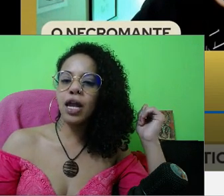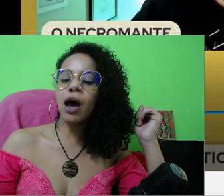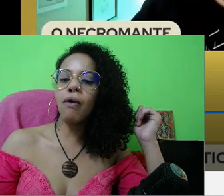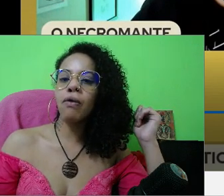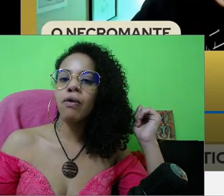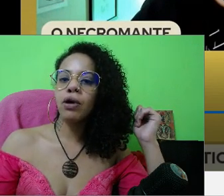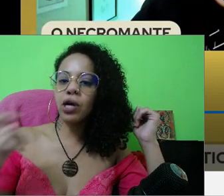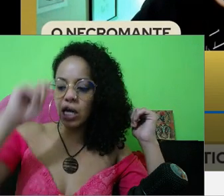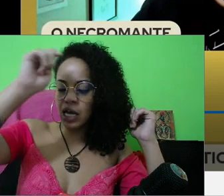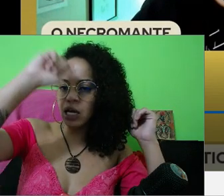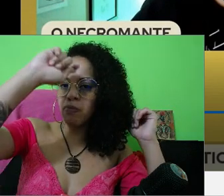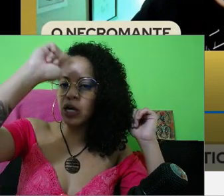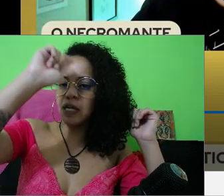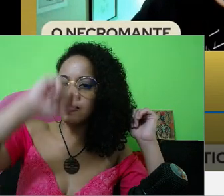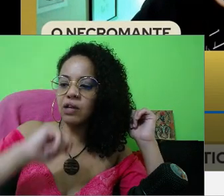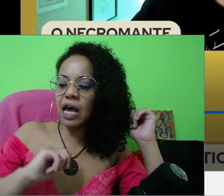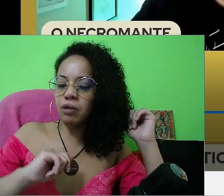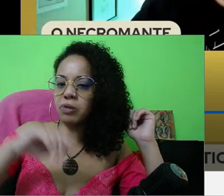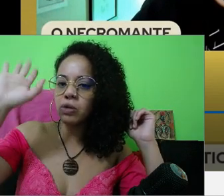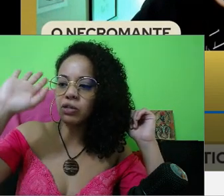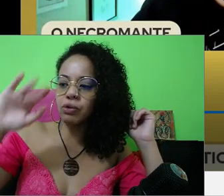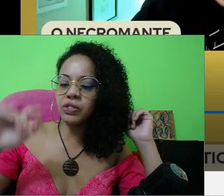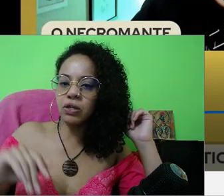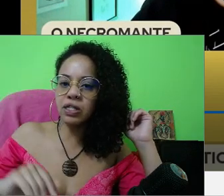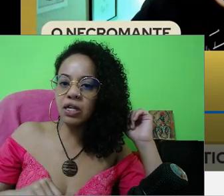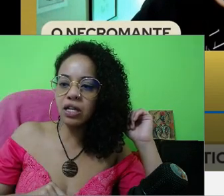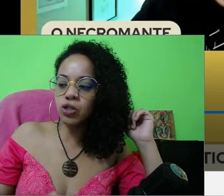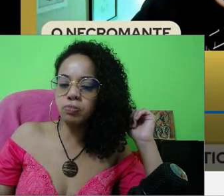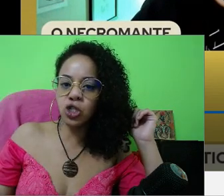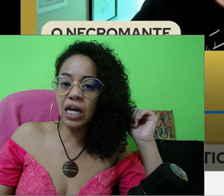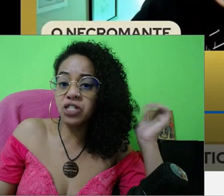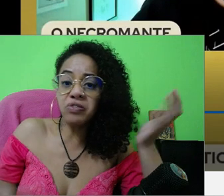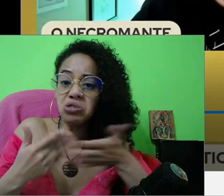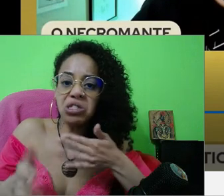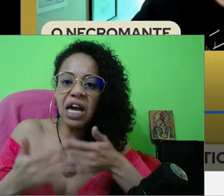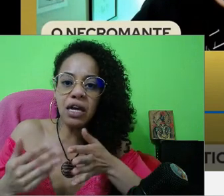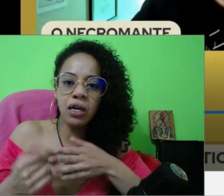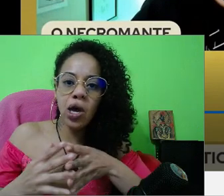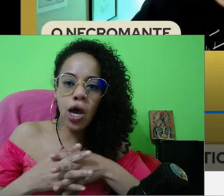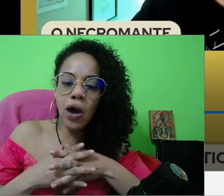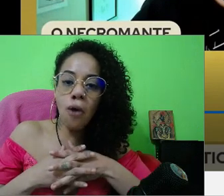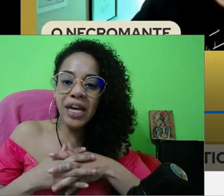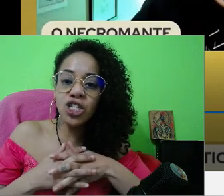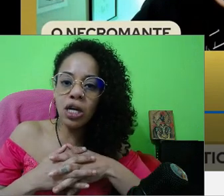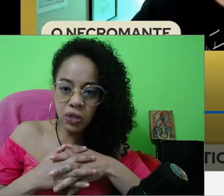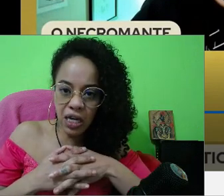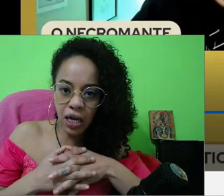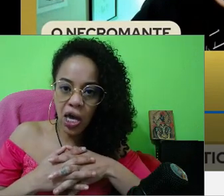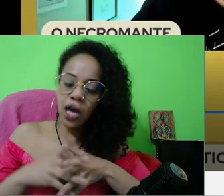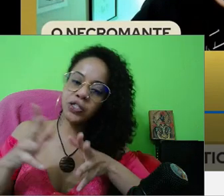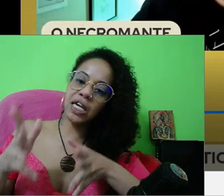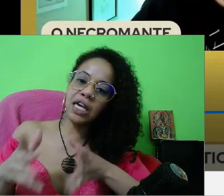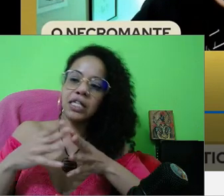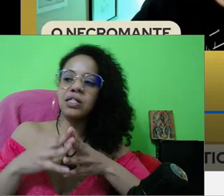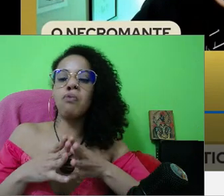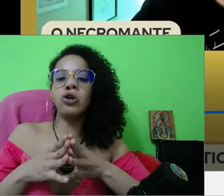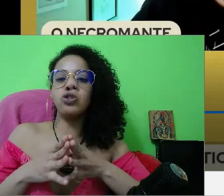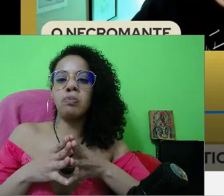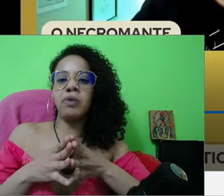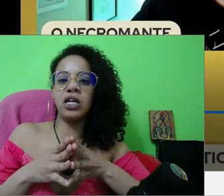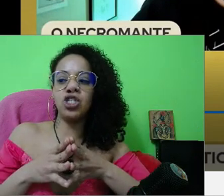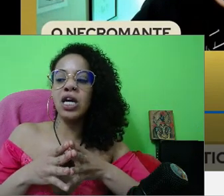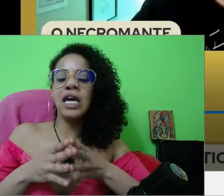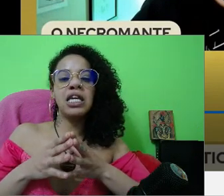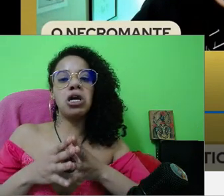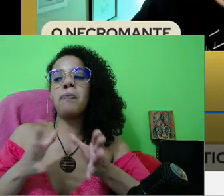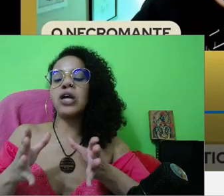não ganhar Aquele bonezinho lá que o pessoal tá usando desenho aí nos podcast Não sei então realmente não sei eu sei que esse